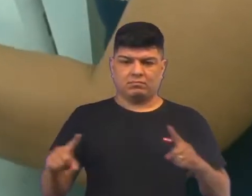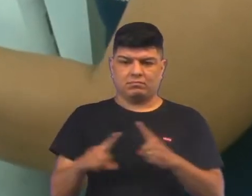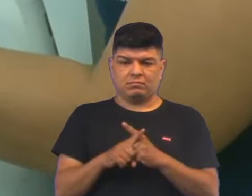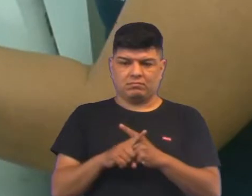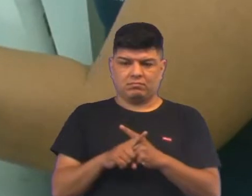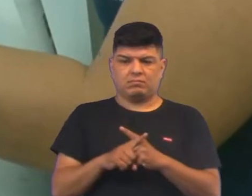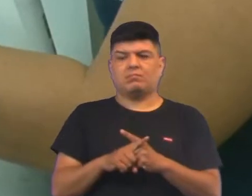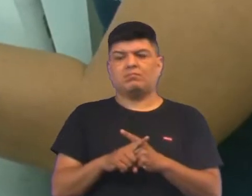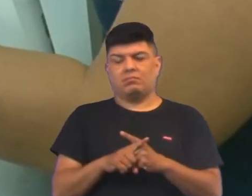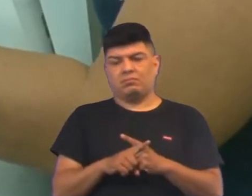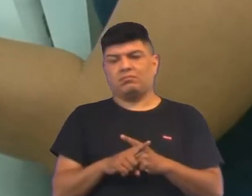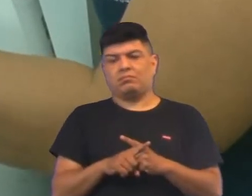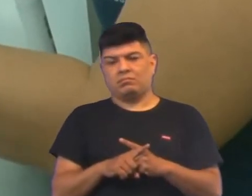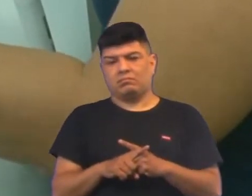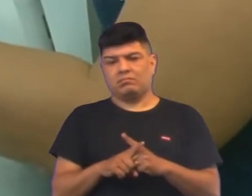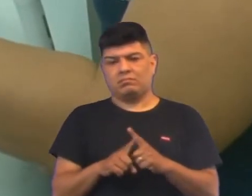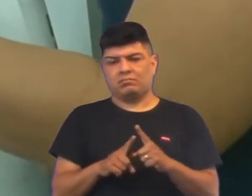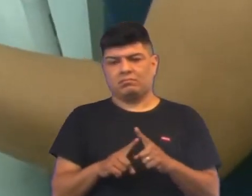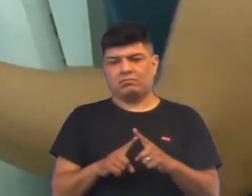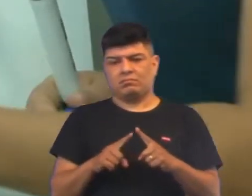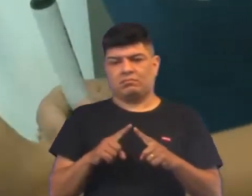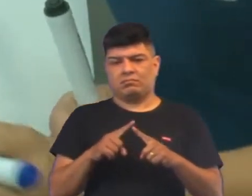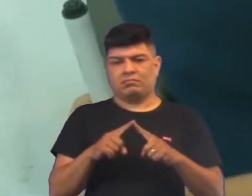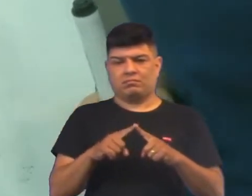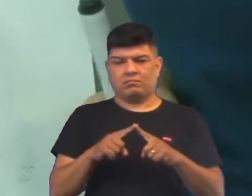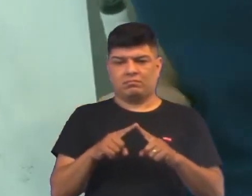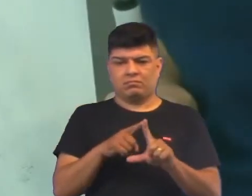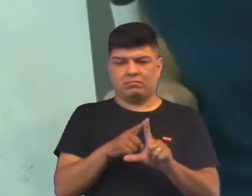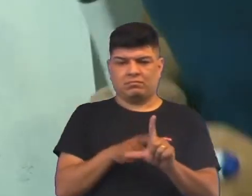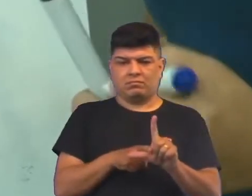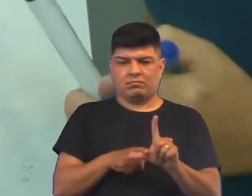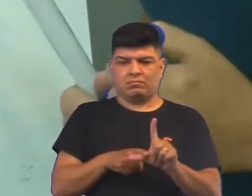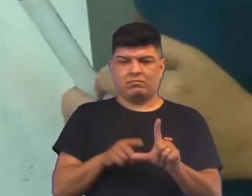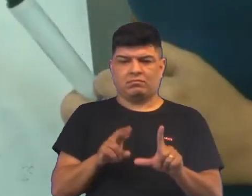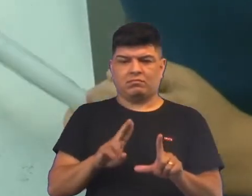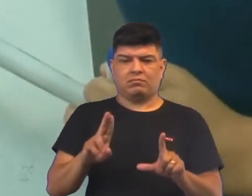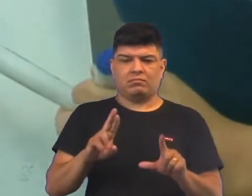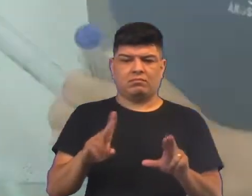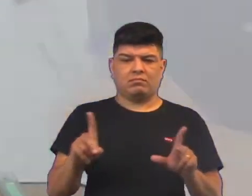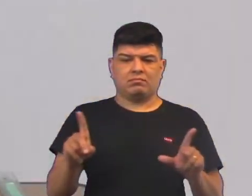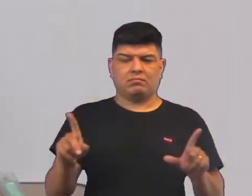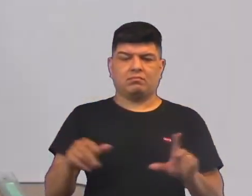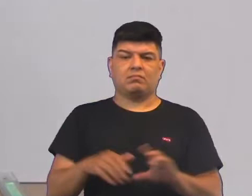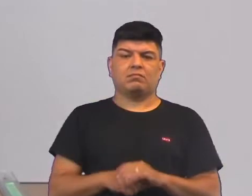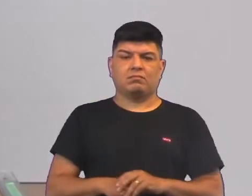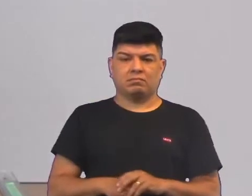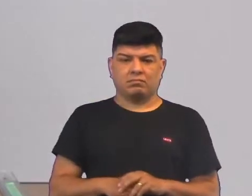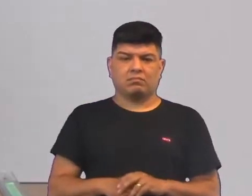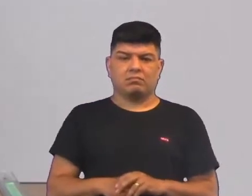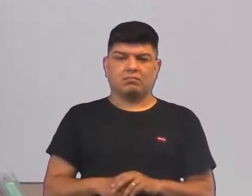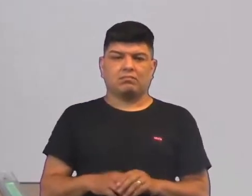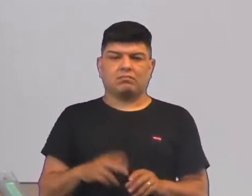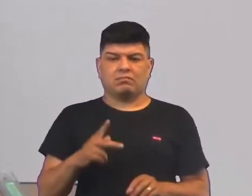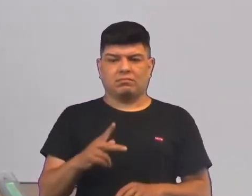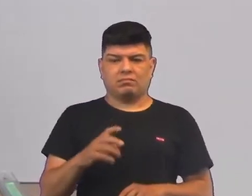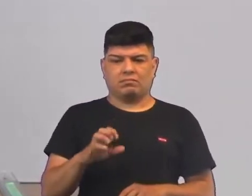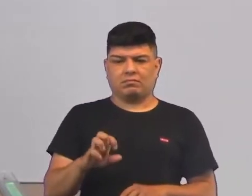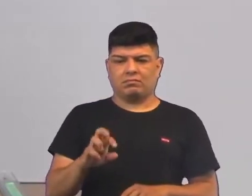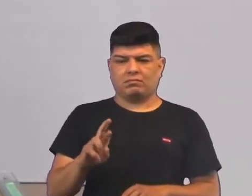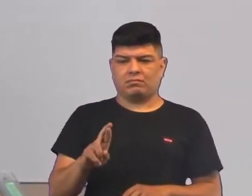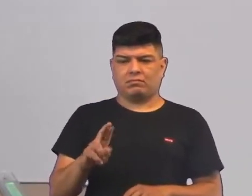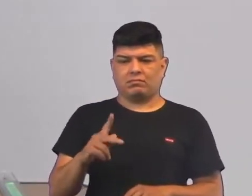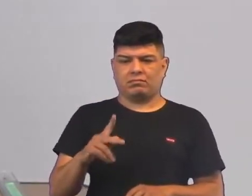cruzam, formando esse ângulo reto, ó, aí já recebe outro nome, que é o que eu falei para vocês,